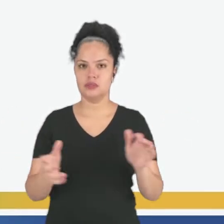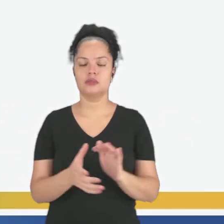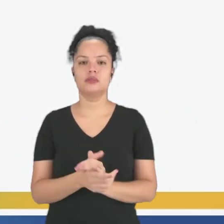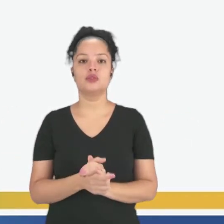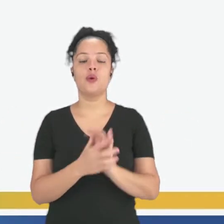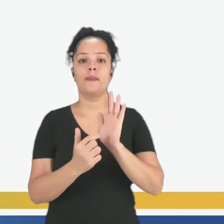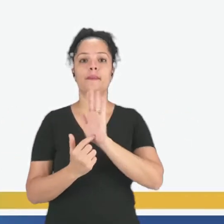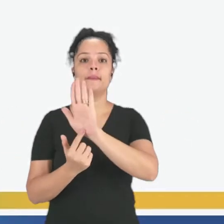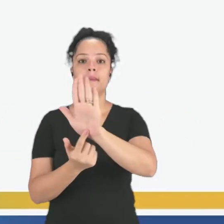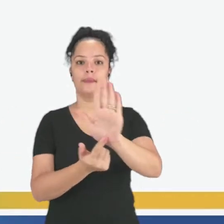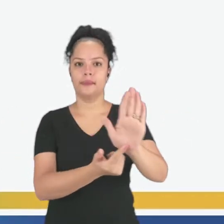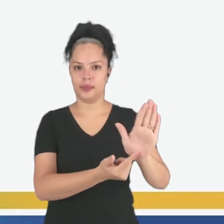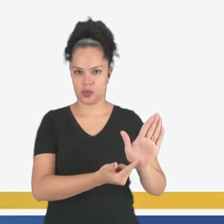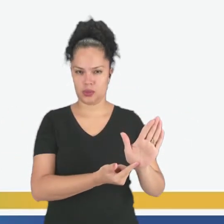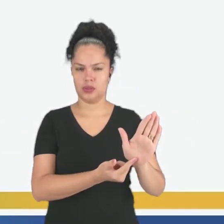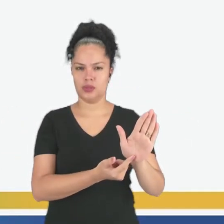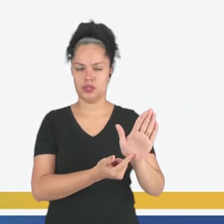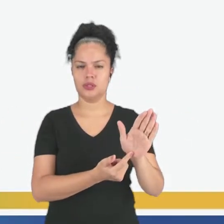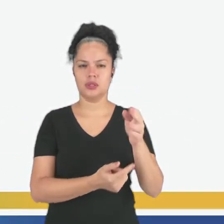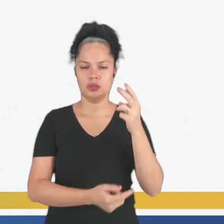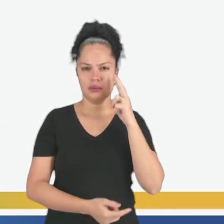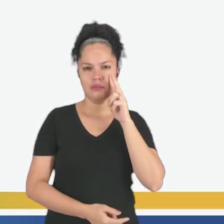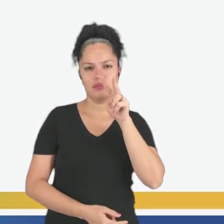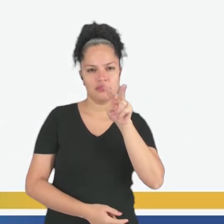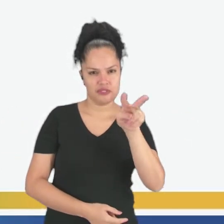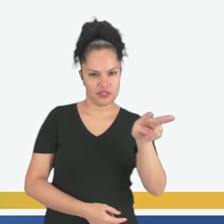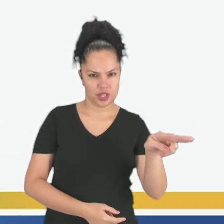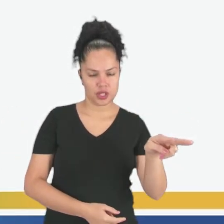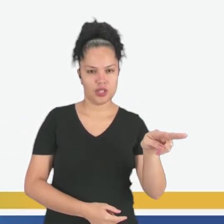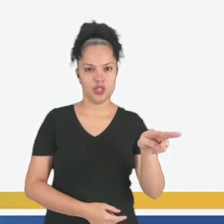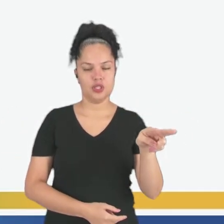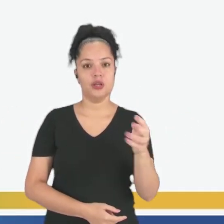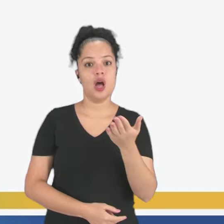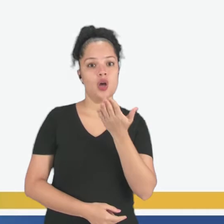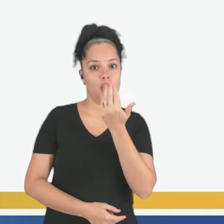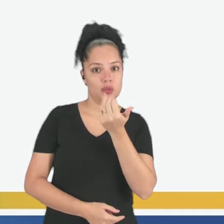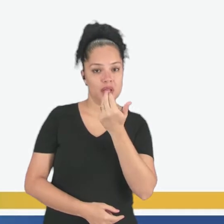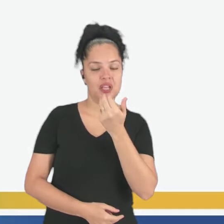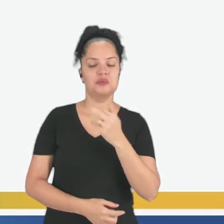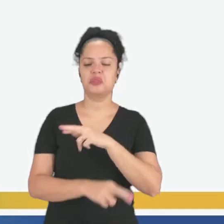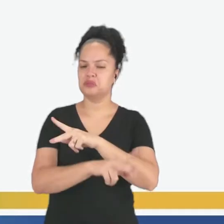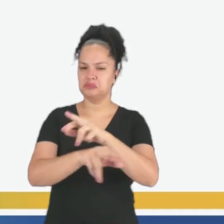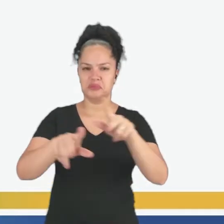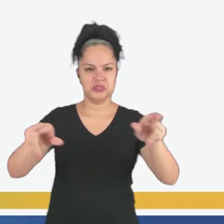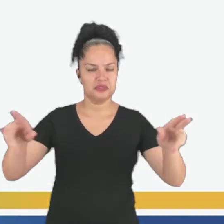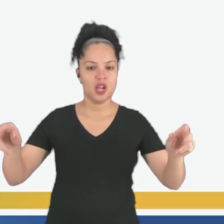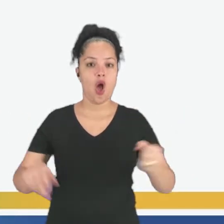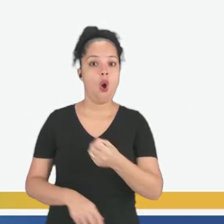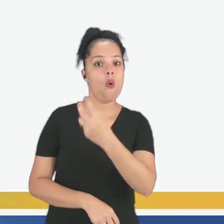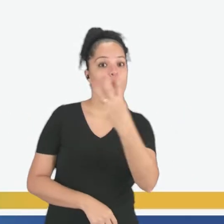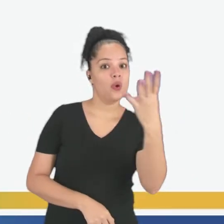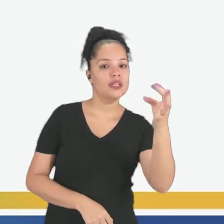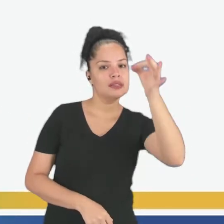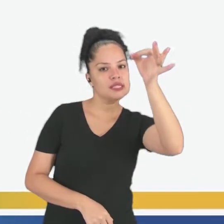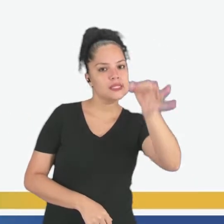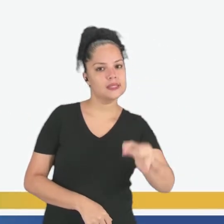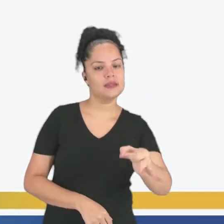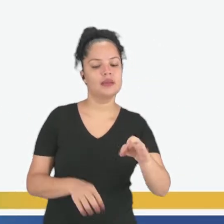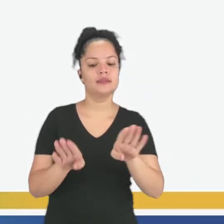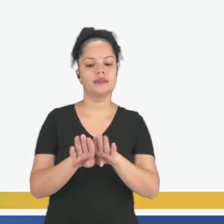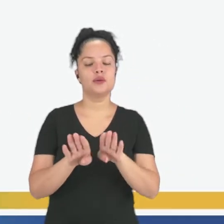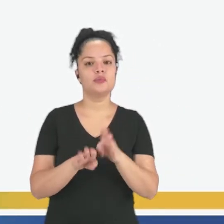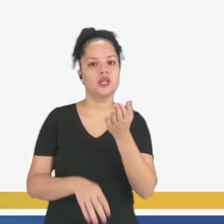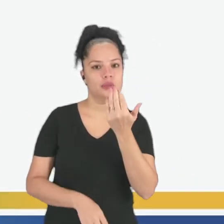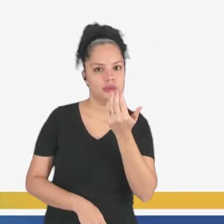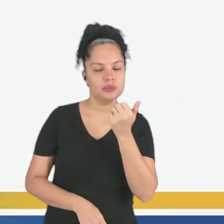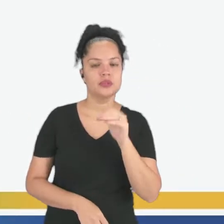onde dá para vocês uma base sobre que tipo de alimentos consumir e a quantidade certa de alimentos que vocês devem consumir.